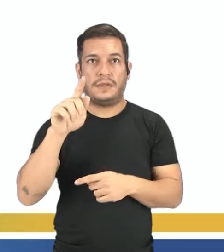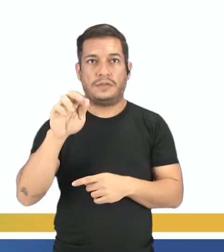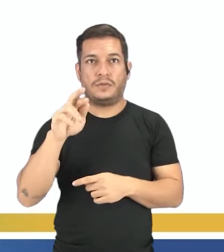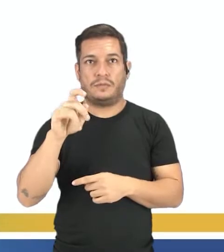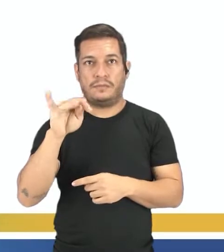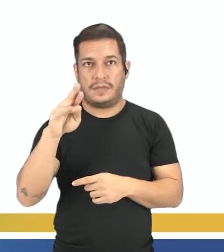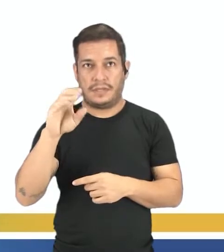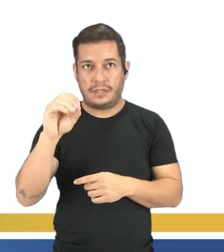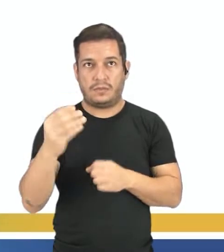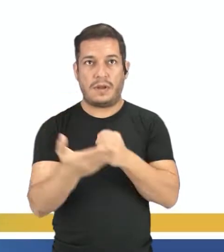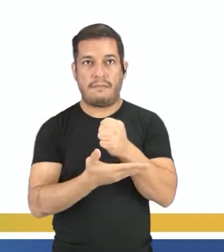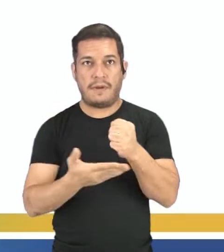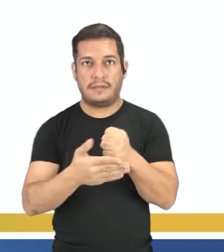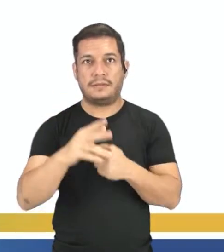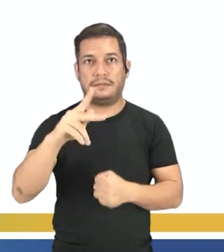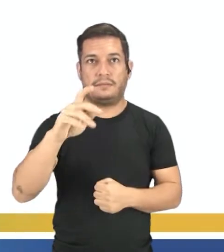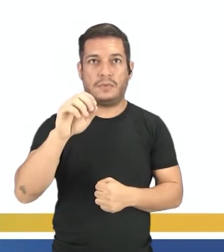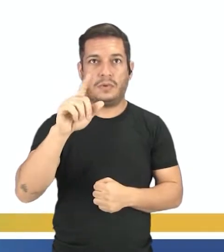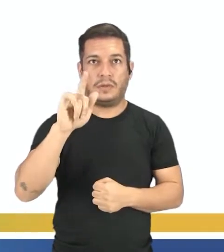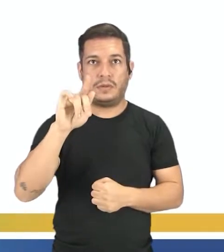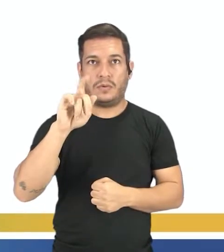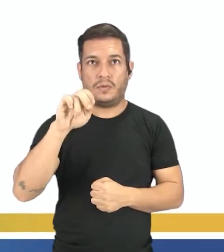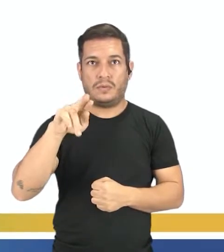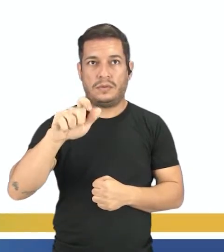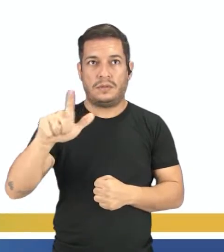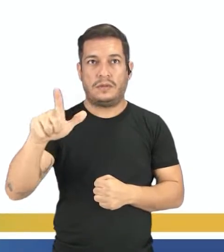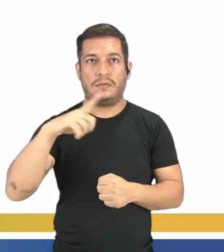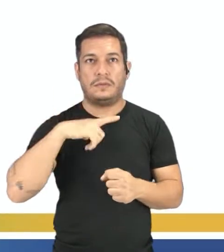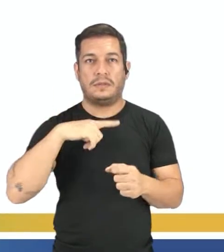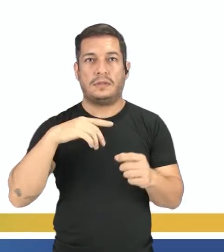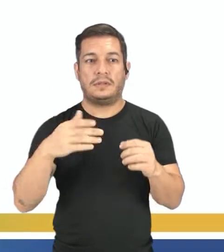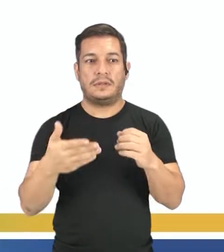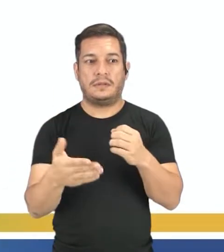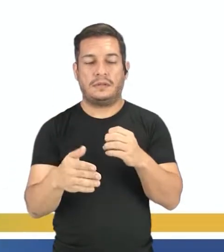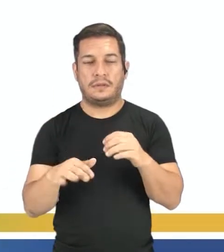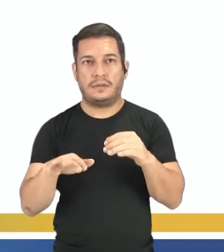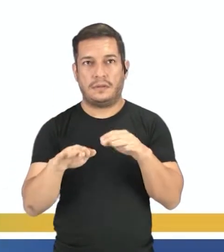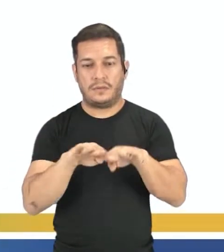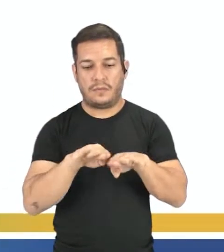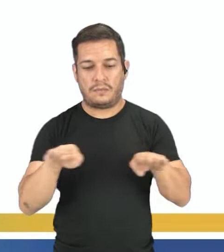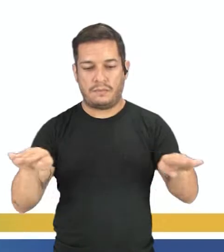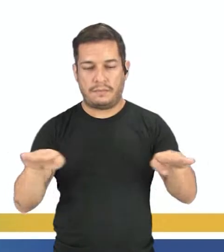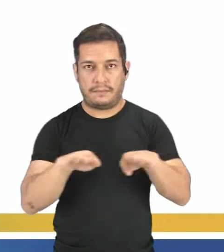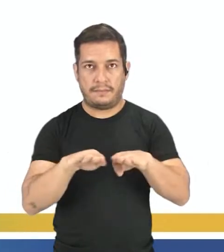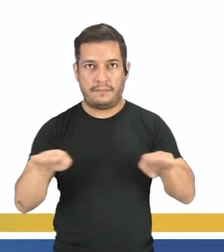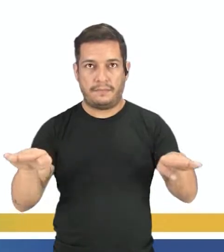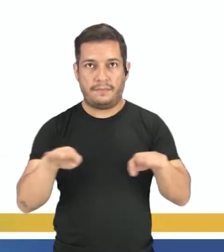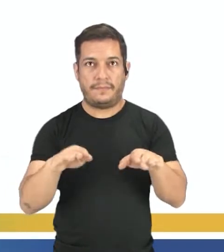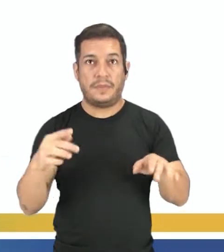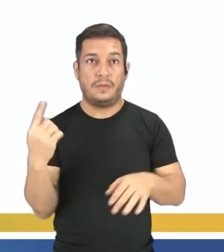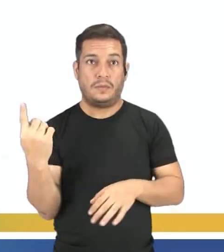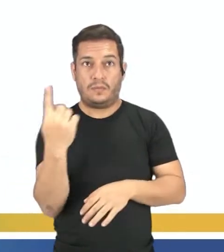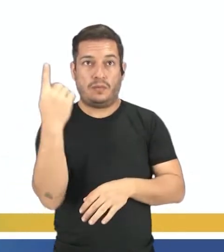Além disso, o cone possui altura, que é representada por H.